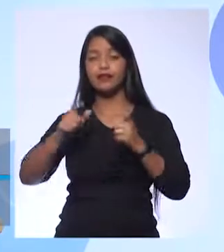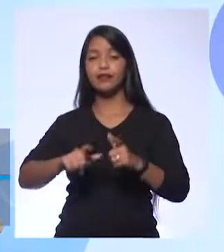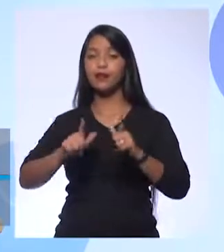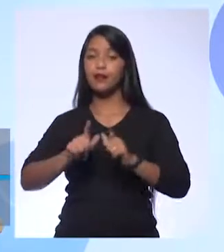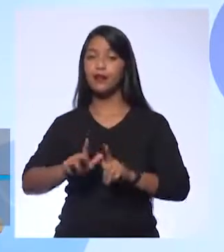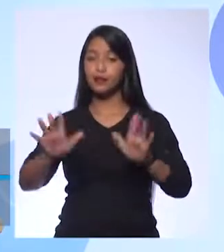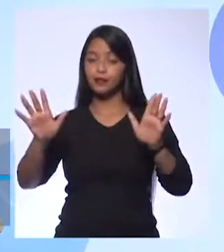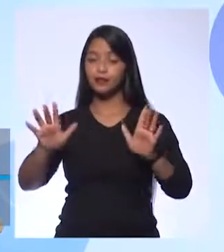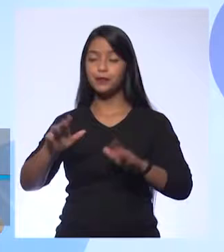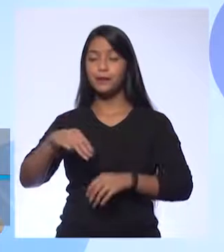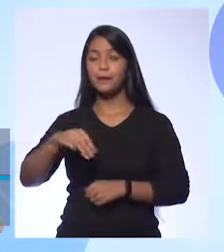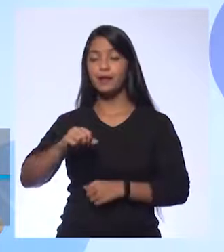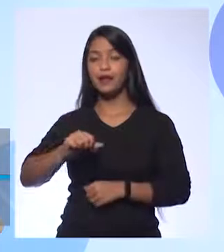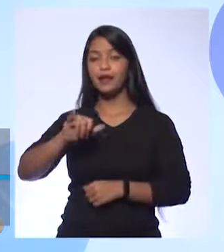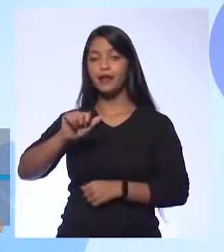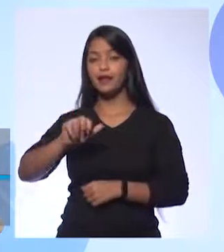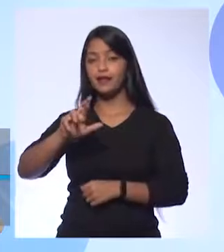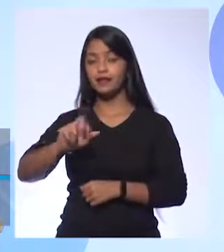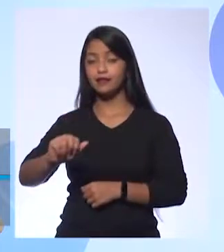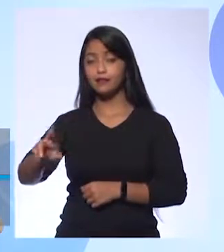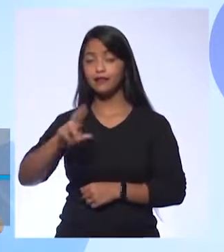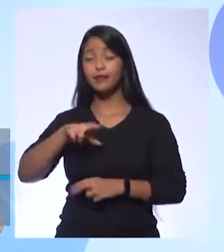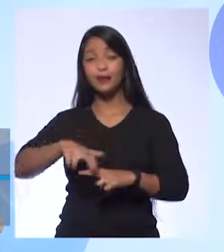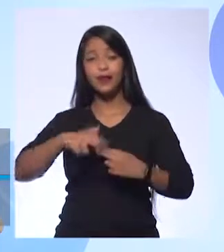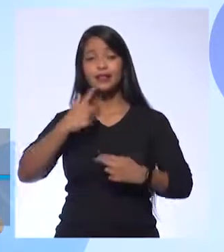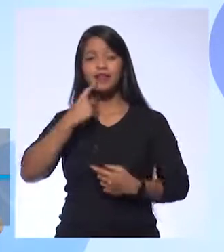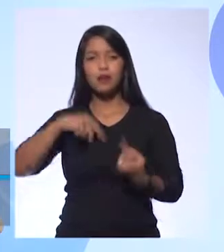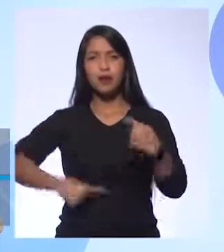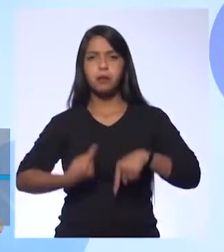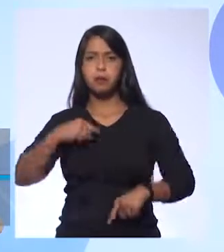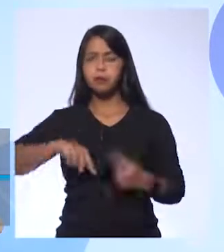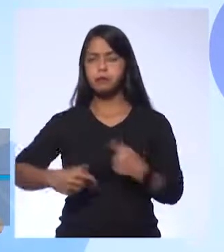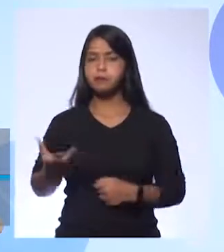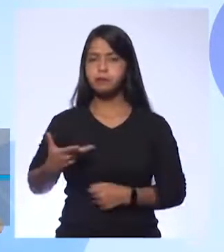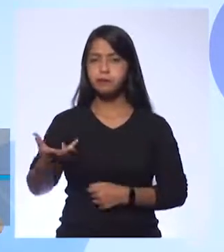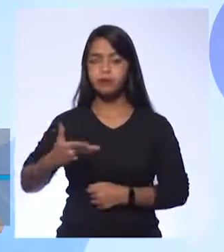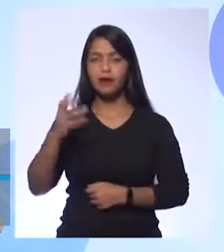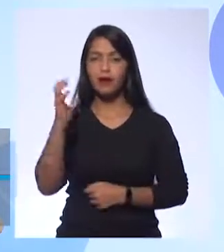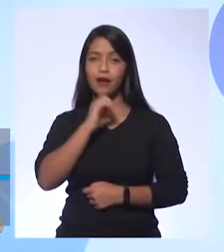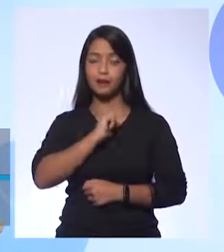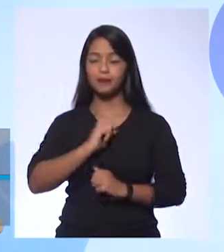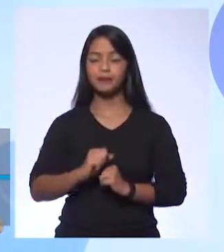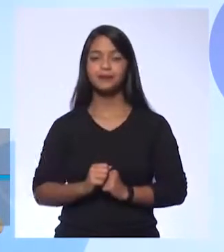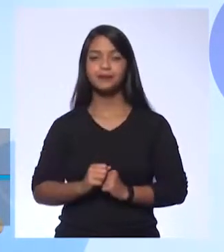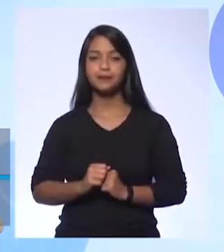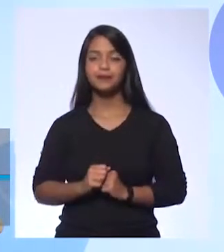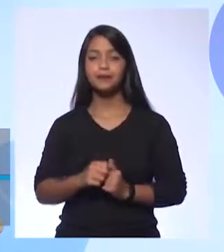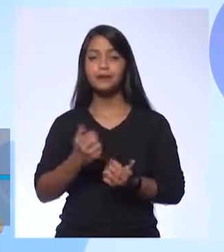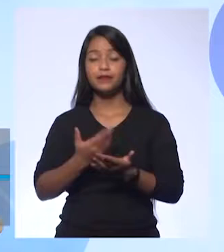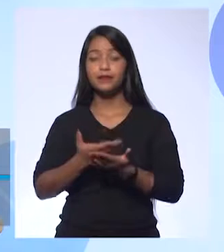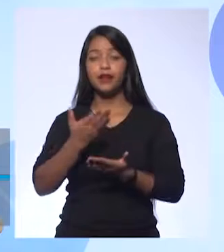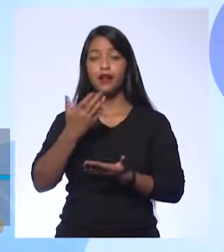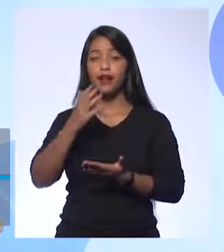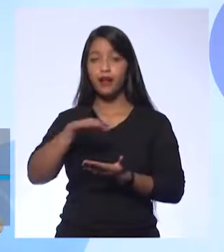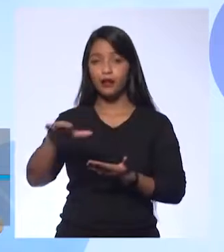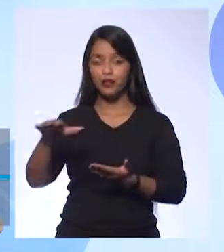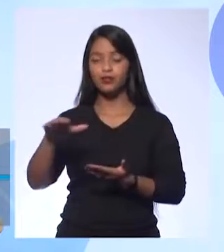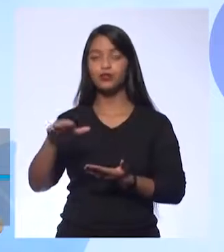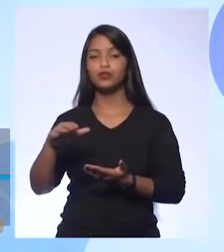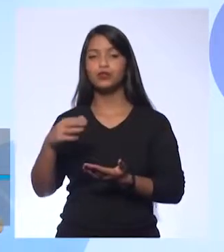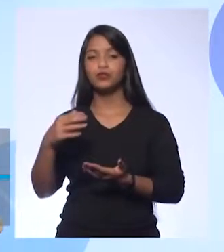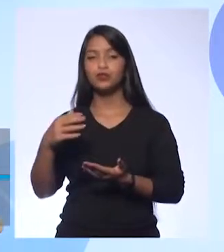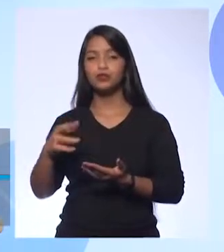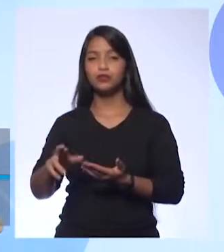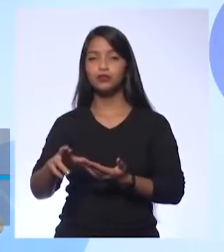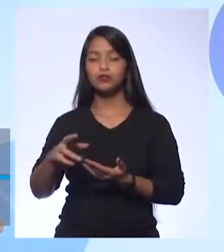Chueri, Maiara. O sangue circula mais rápido. Olha. Alunos do Carlos Estevam